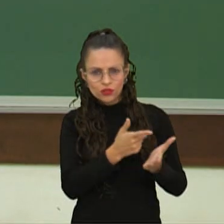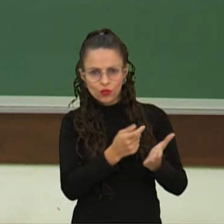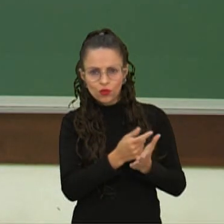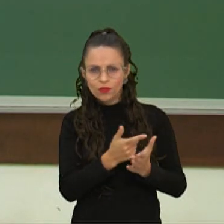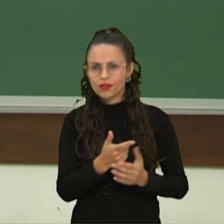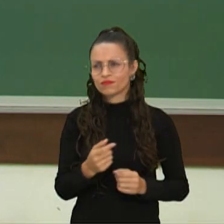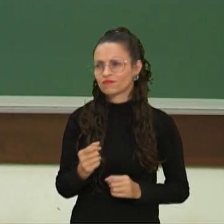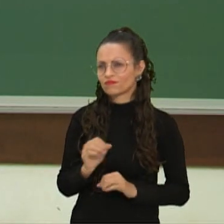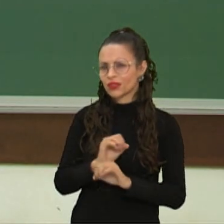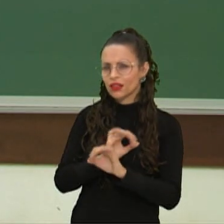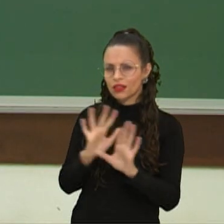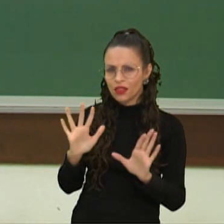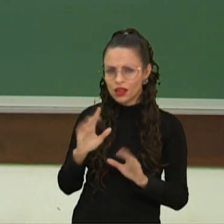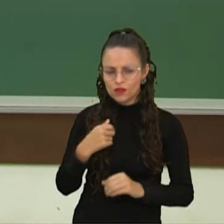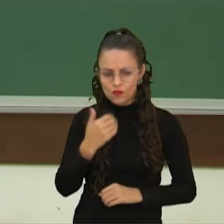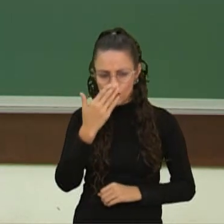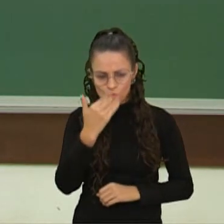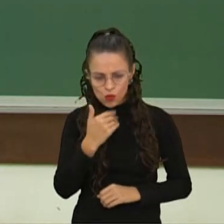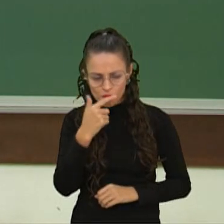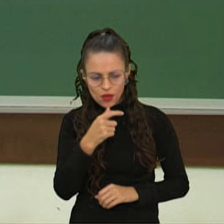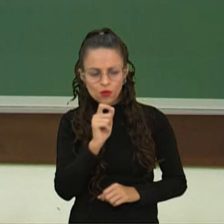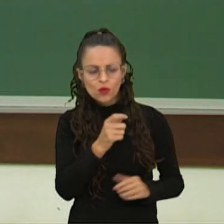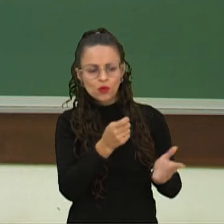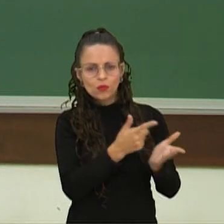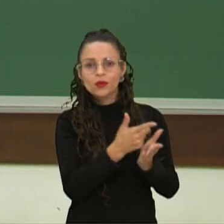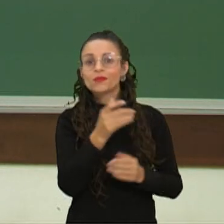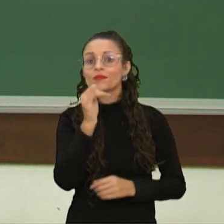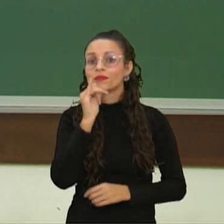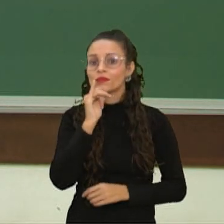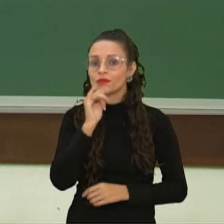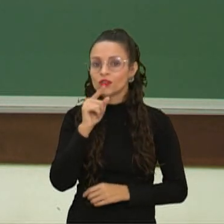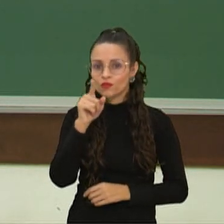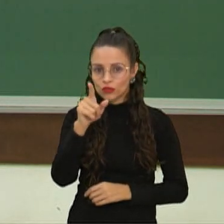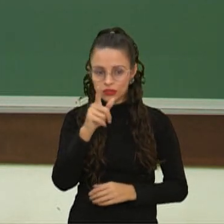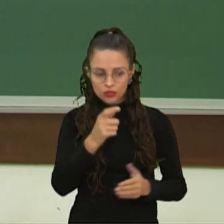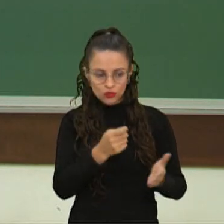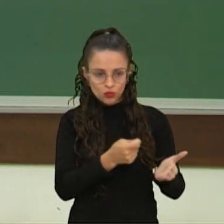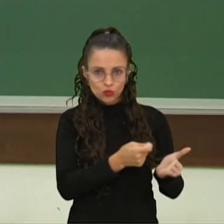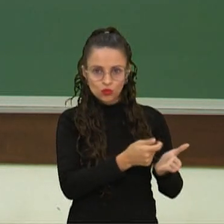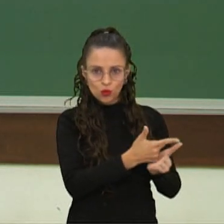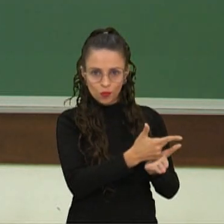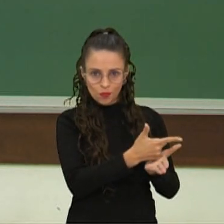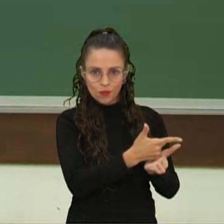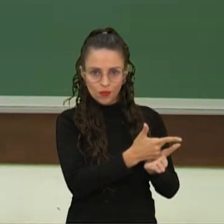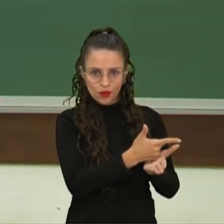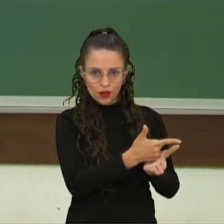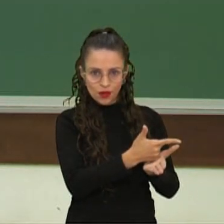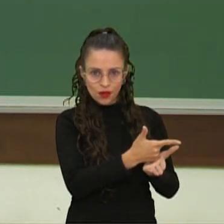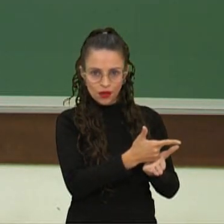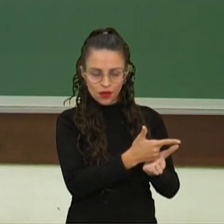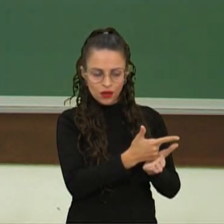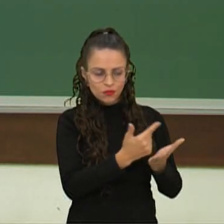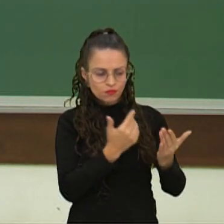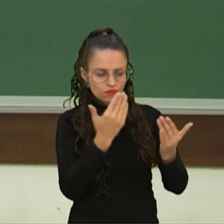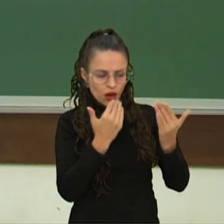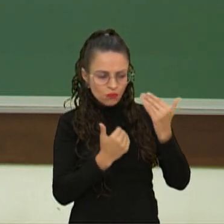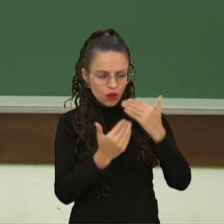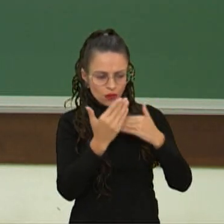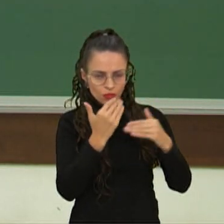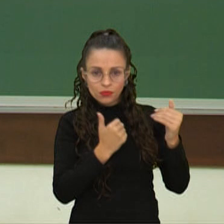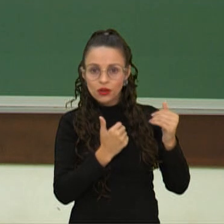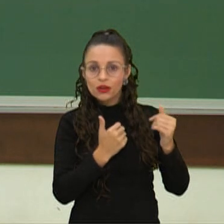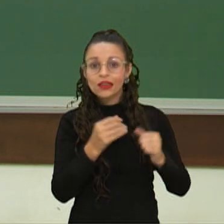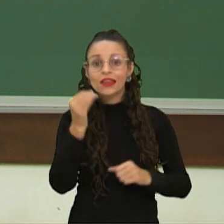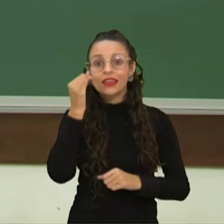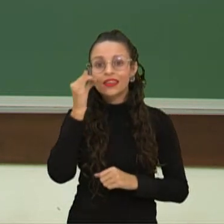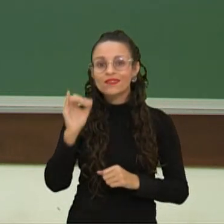eu vou comer a comida que eu comprei. Mas é basicamente o seguinte, tipo, o fato de você comprar e consumir exclusivamente aquilo que você comprou, você